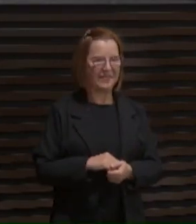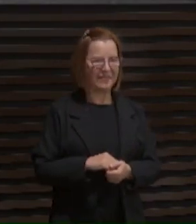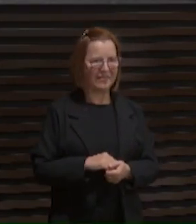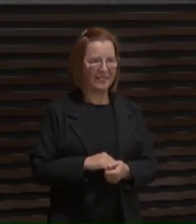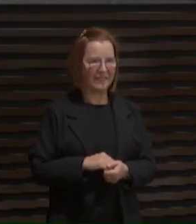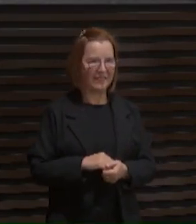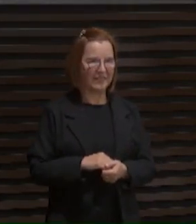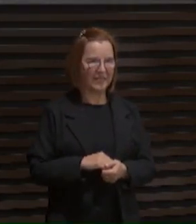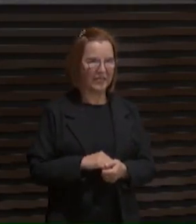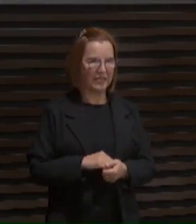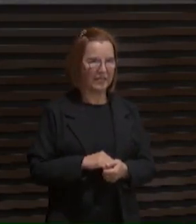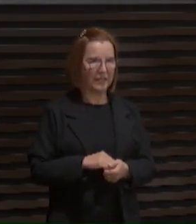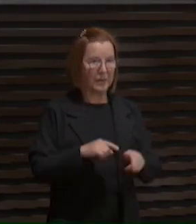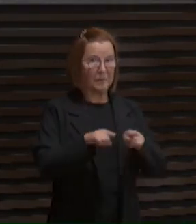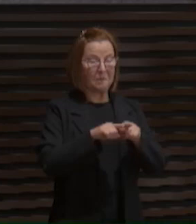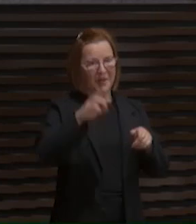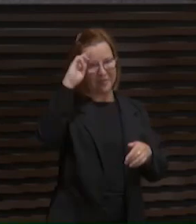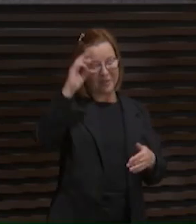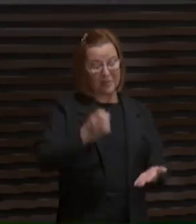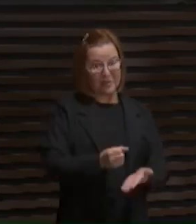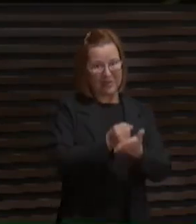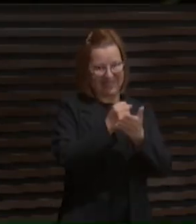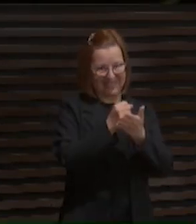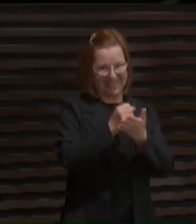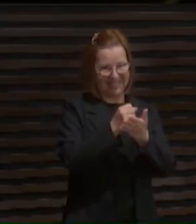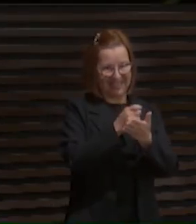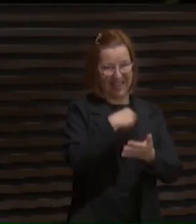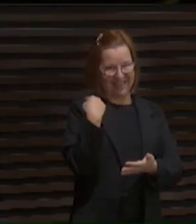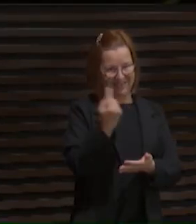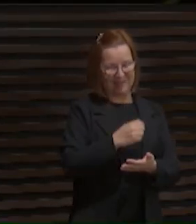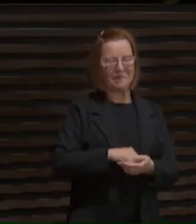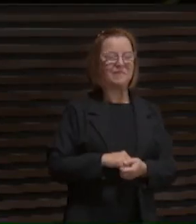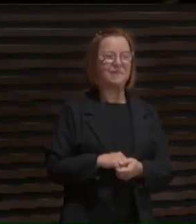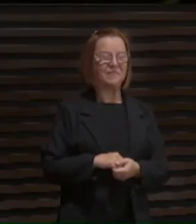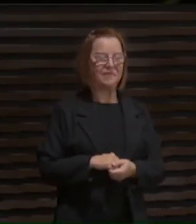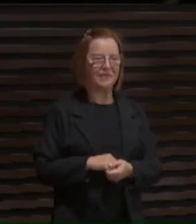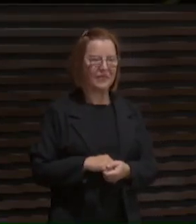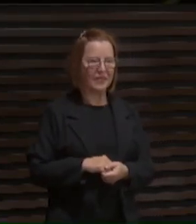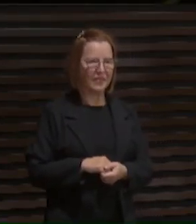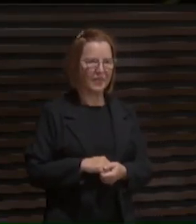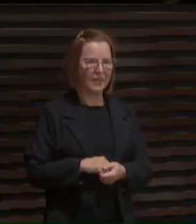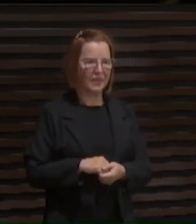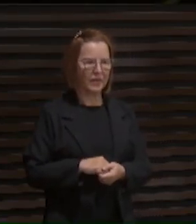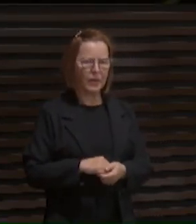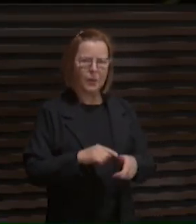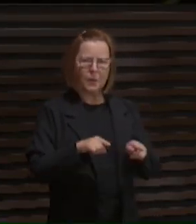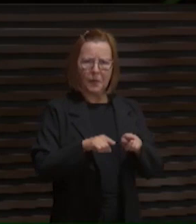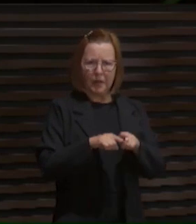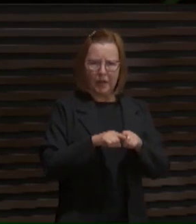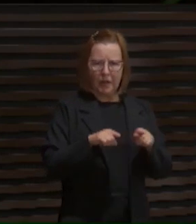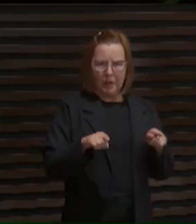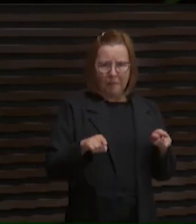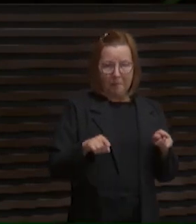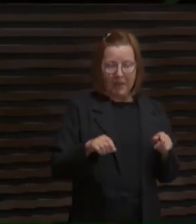Mas Ele nos sustenta. No boletim. Por outro lado, qual a relação do cristão com a palavra,